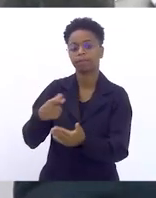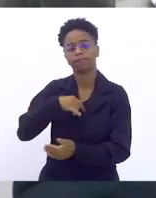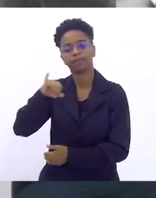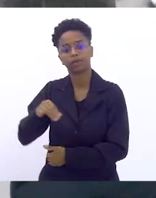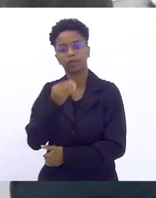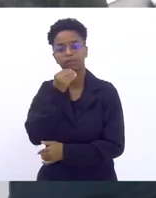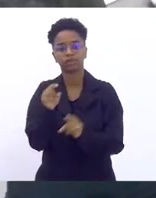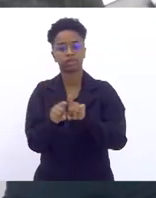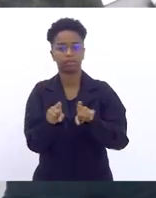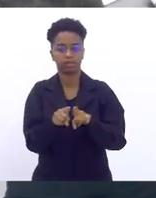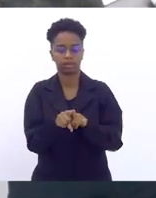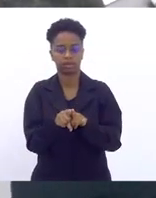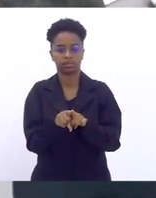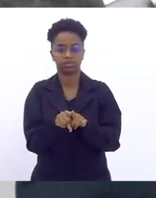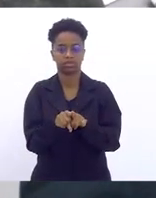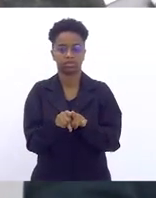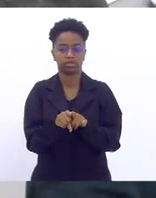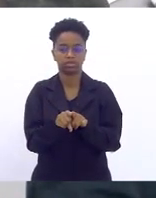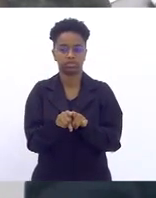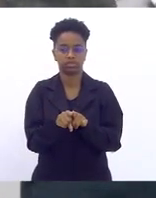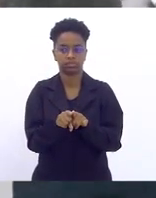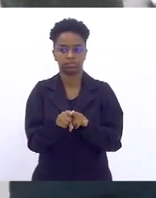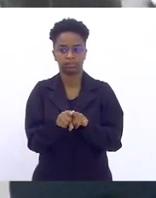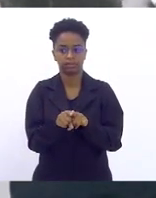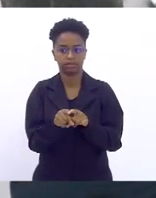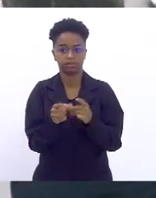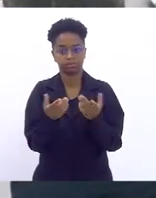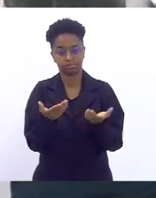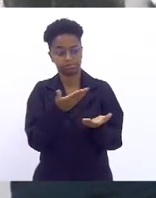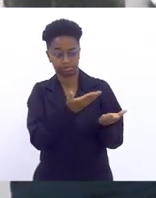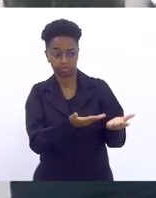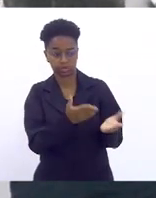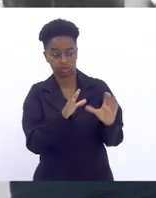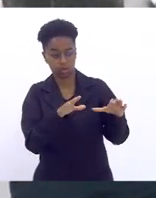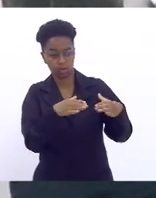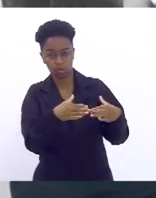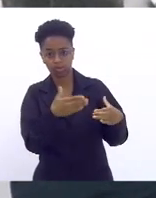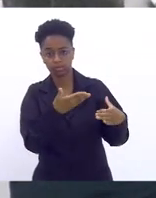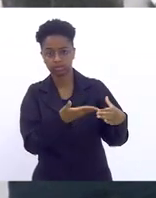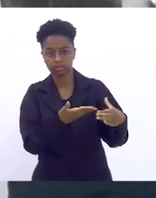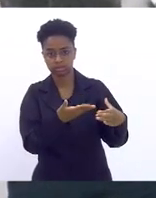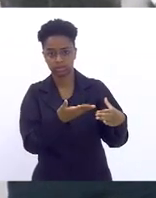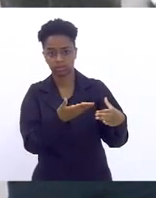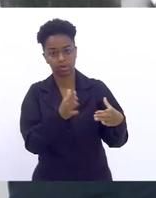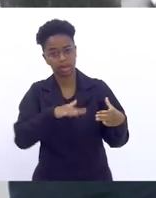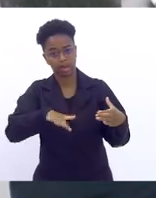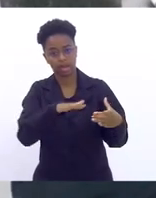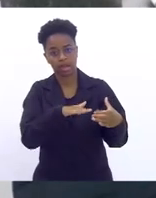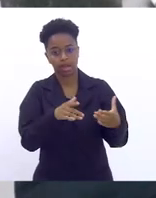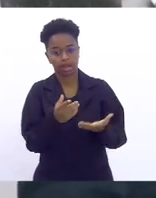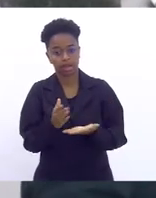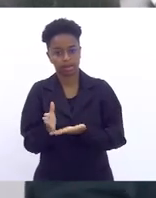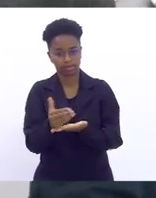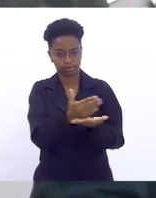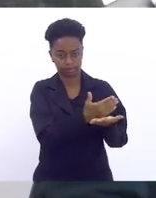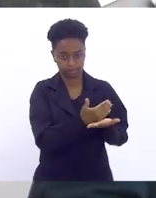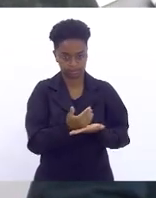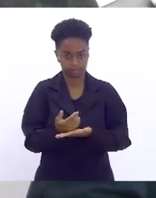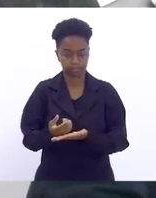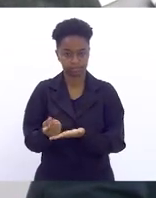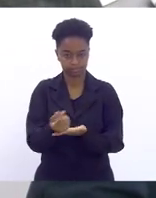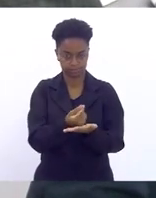oportunidade também aí para na comissão tributária né de como